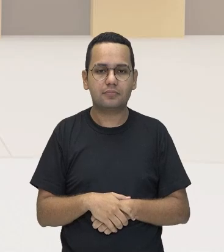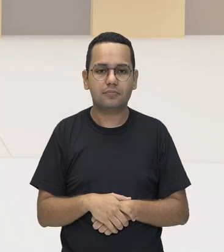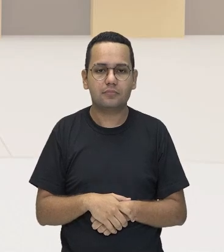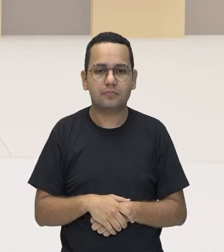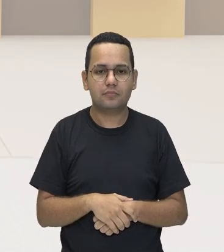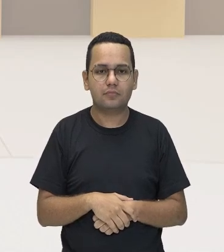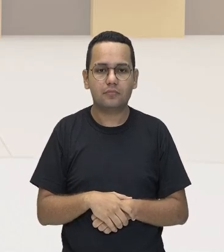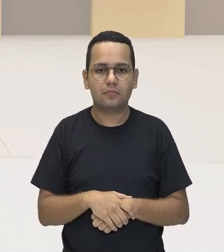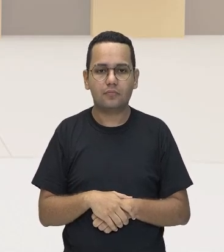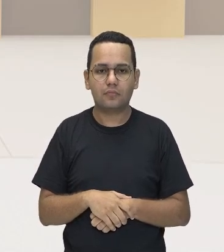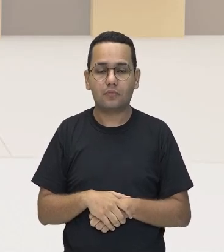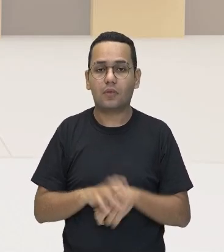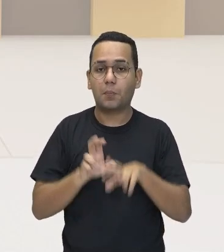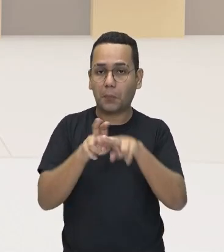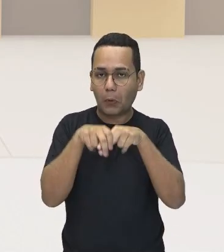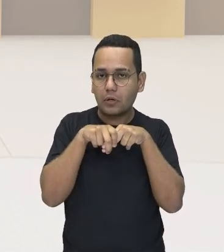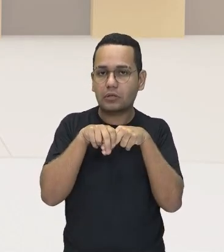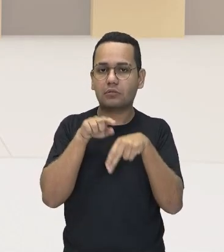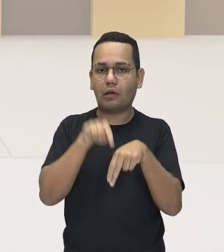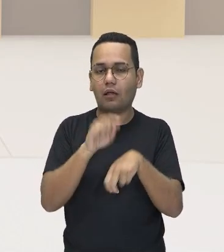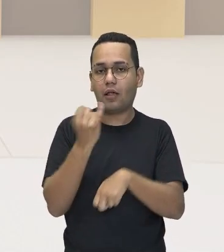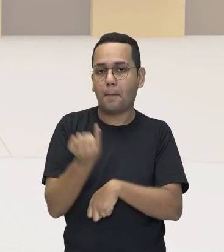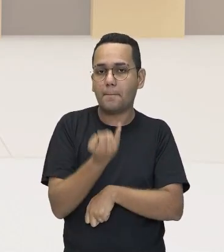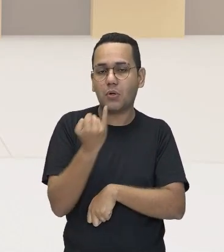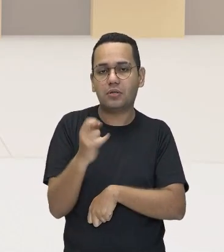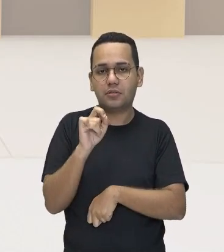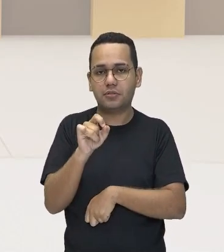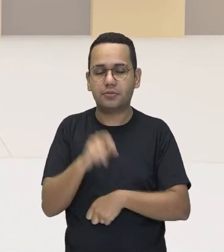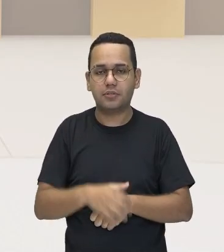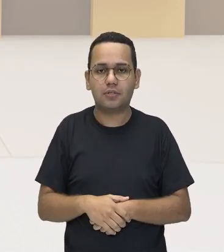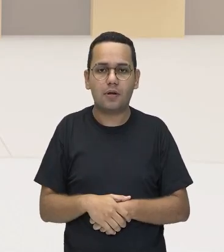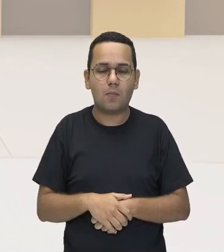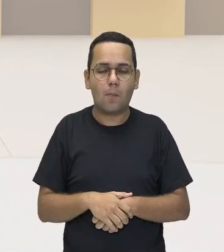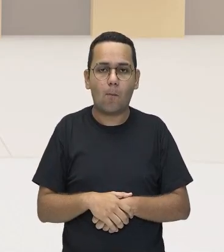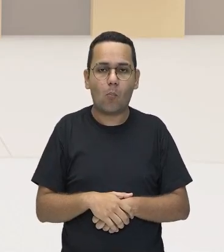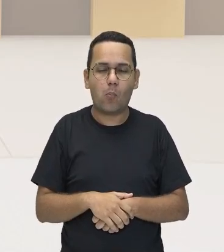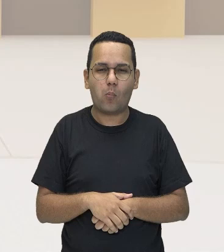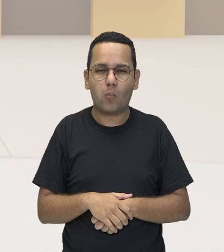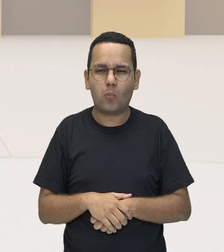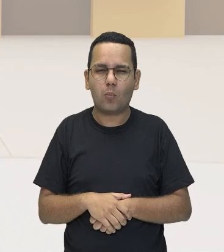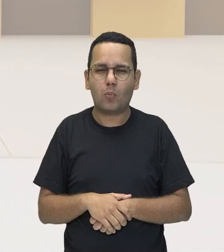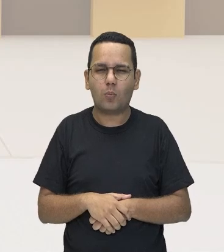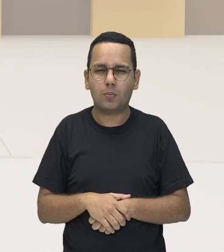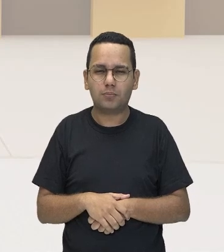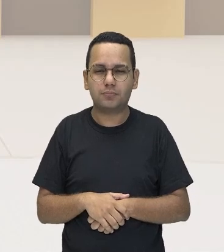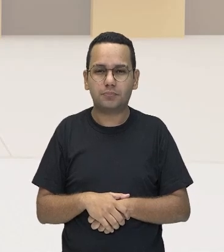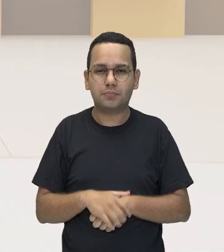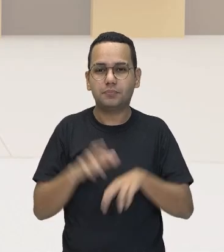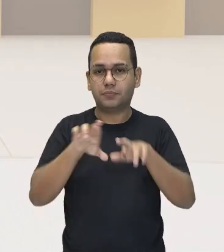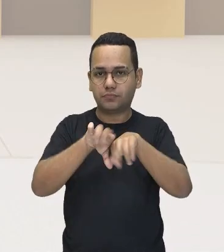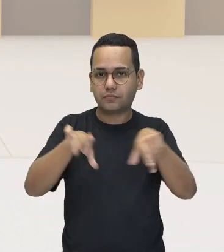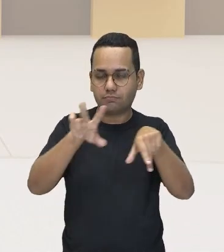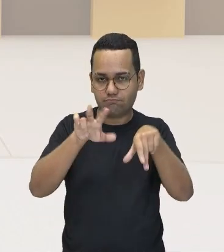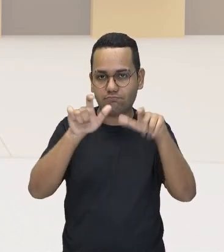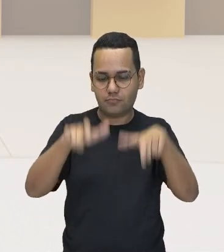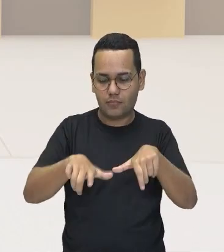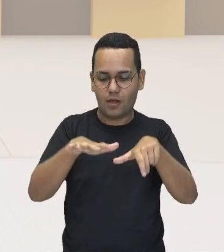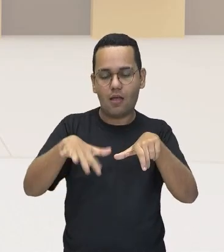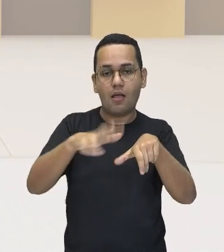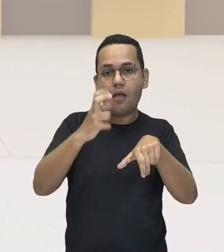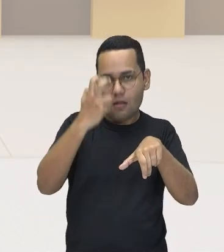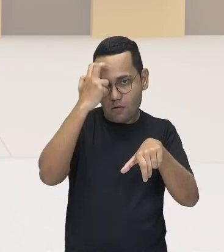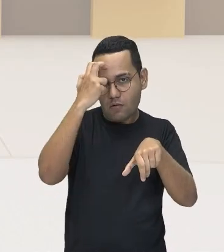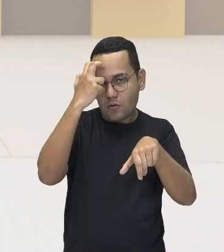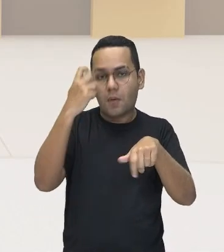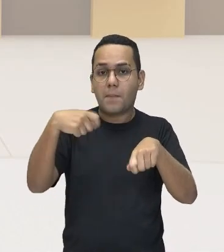muito importante que essa diversidade cultural que nós temos, né, essa diversidade cultural amazônica, seja respeitada também